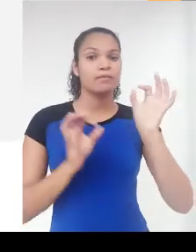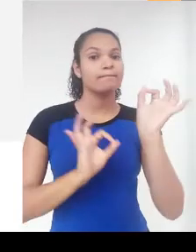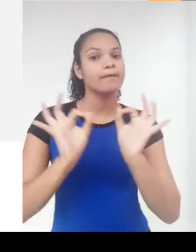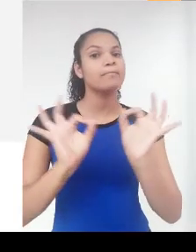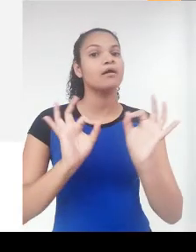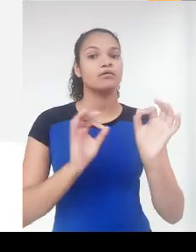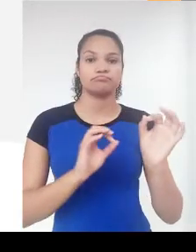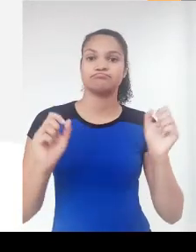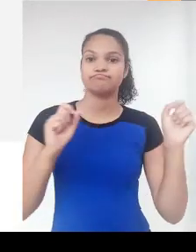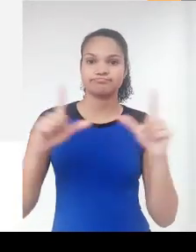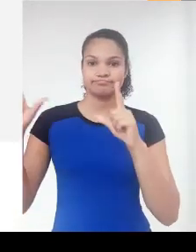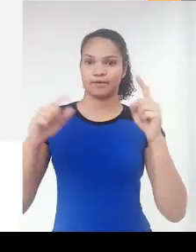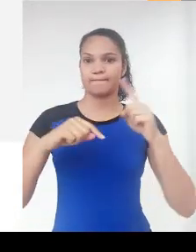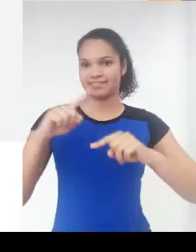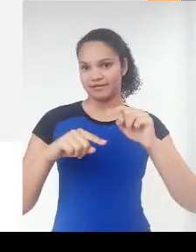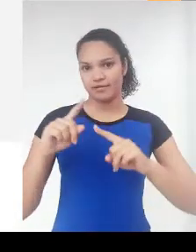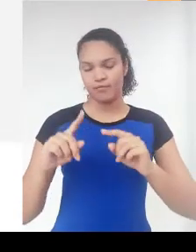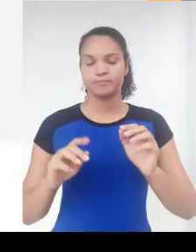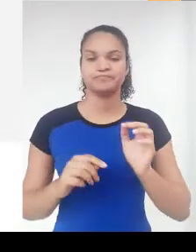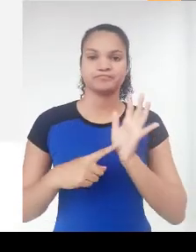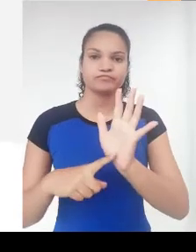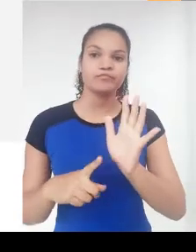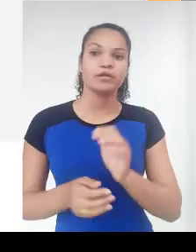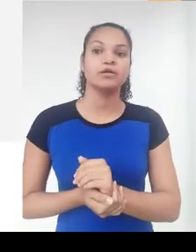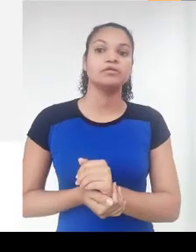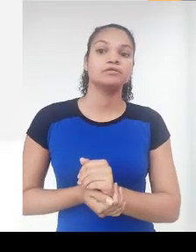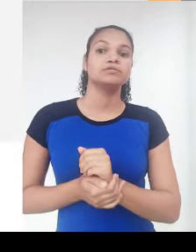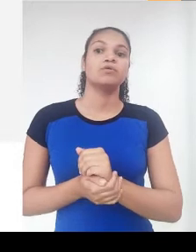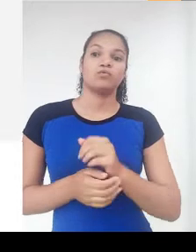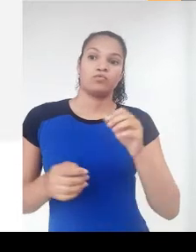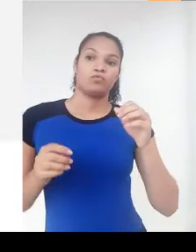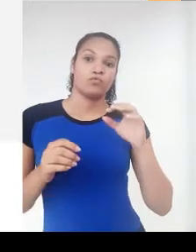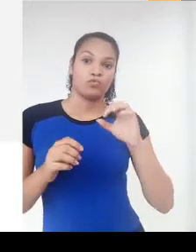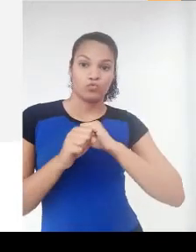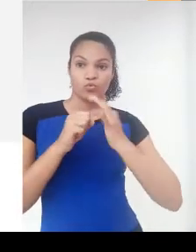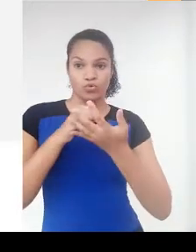esse material para vocês. O título é Coronavírus, cenário no Brasil e no mundo.